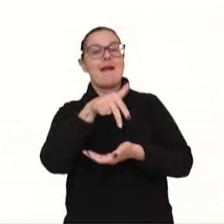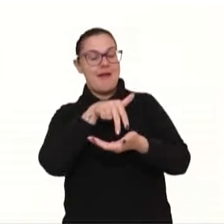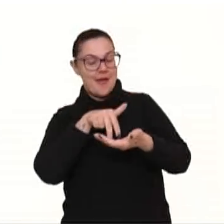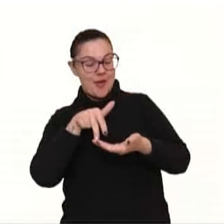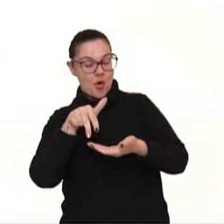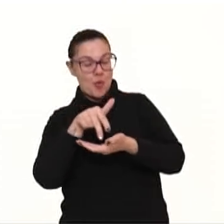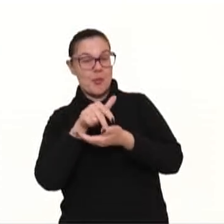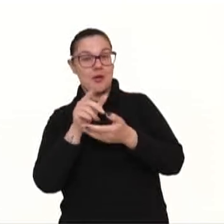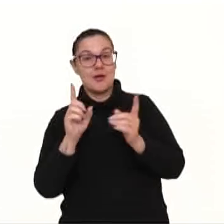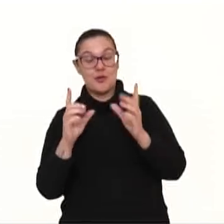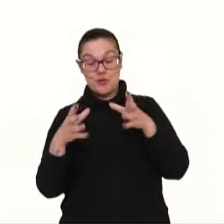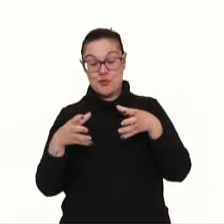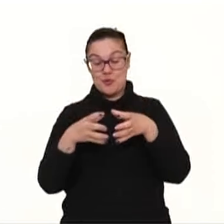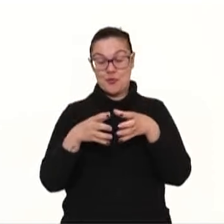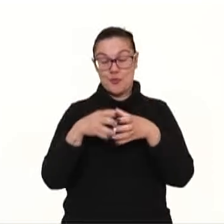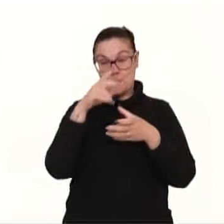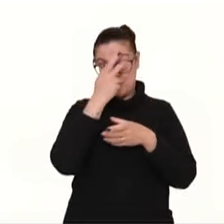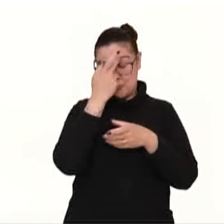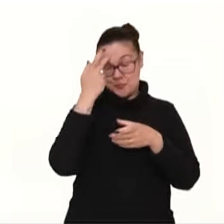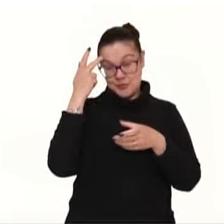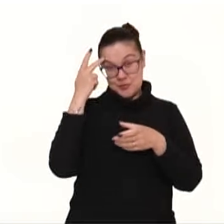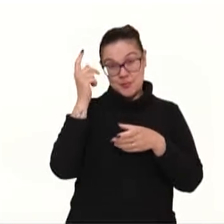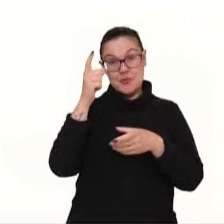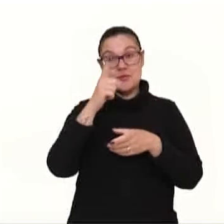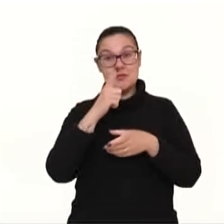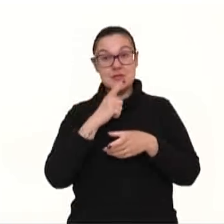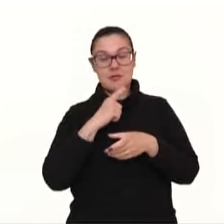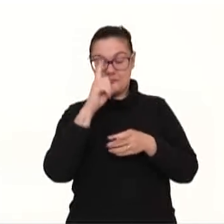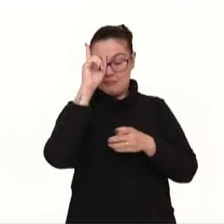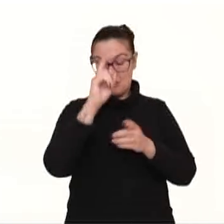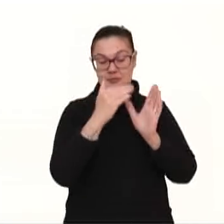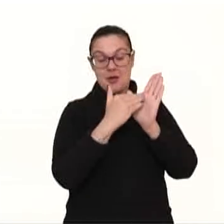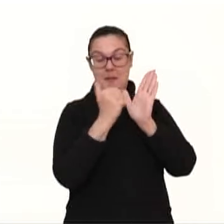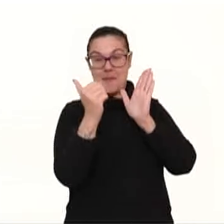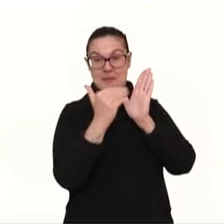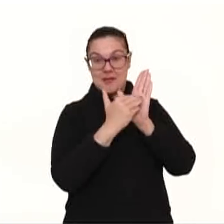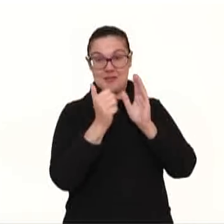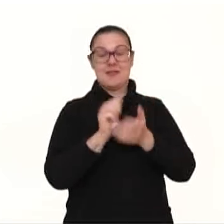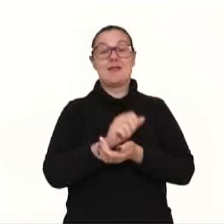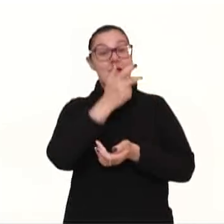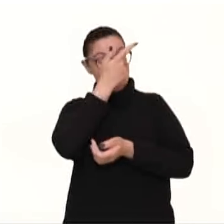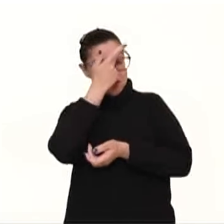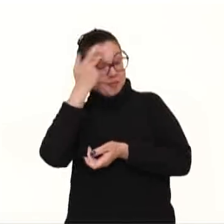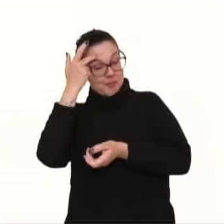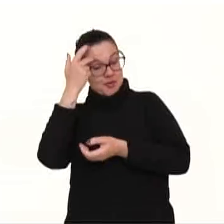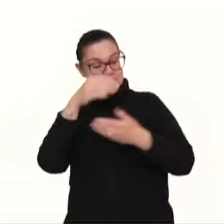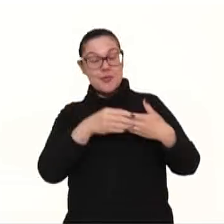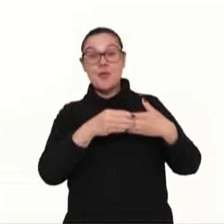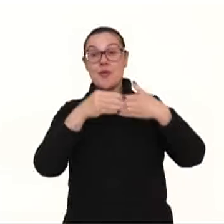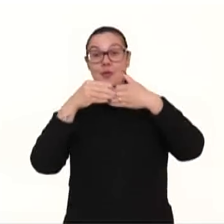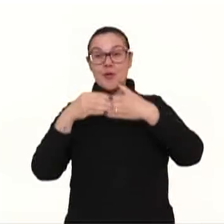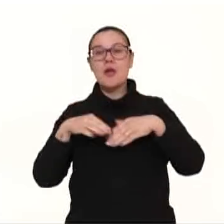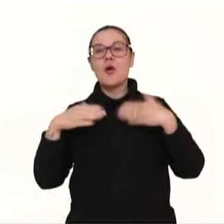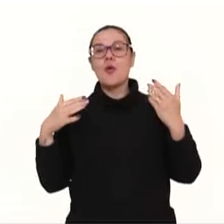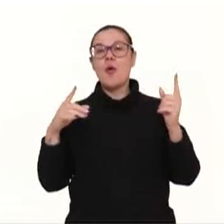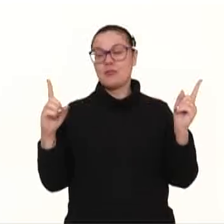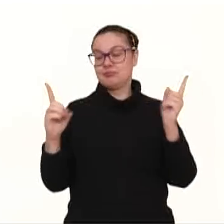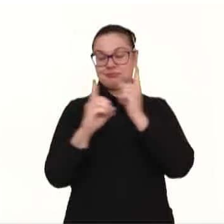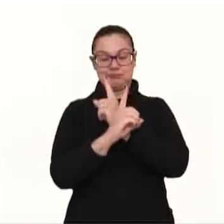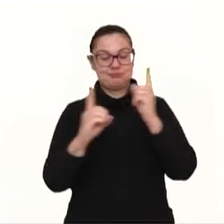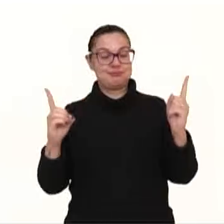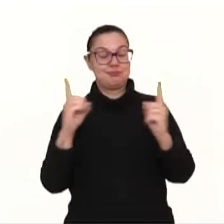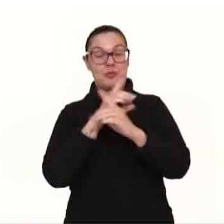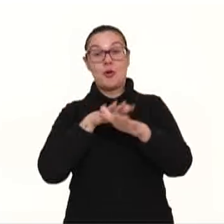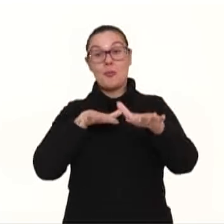dança praticada com um grupo de pessoas e comandada pelo marcante, pessoa que orienta quais coreografias